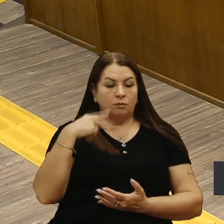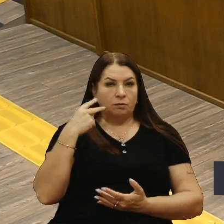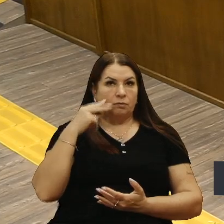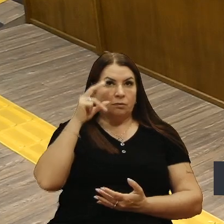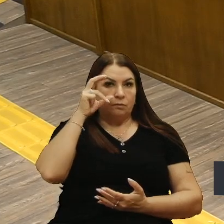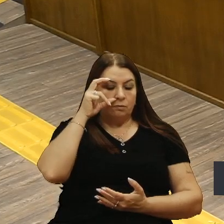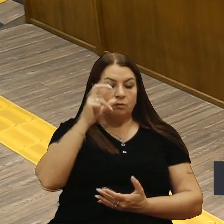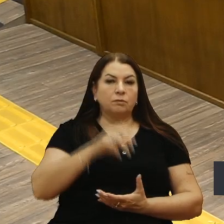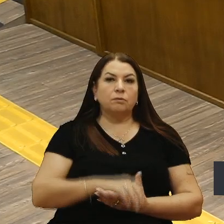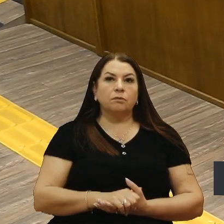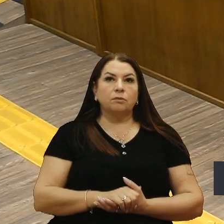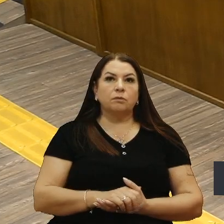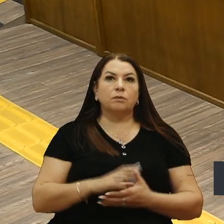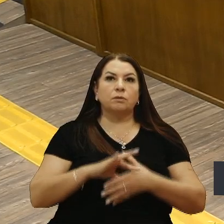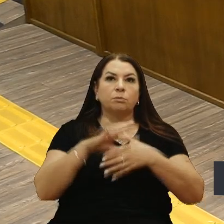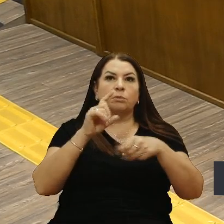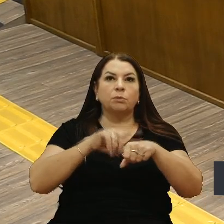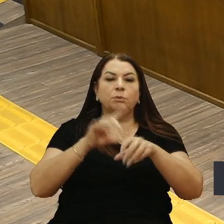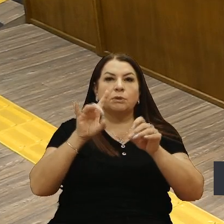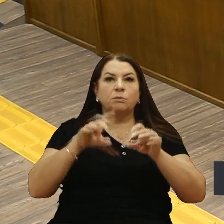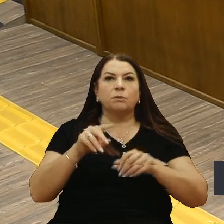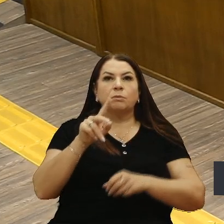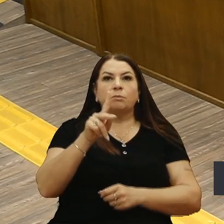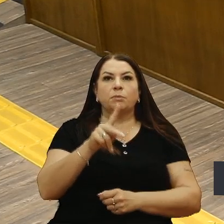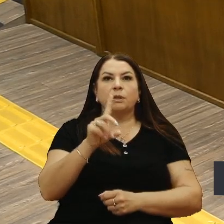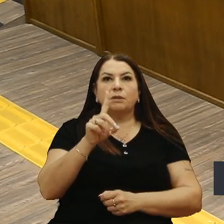vereadora Sandra Boneto. Em declaração de líder, a bancada do PDT, vereador